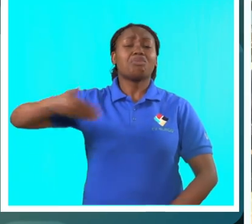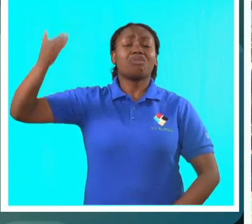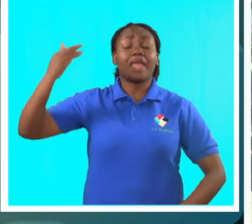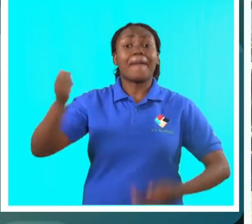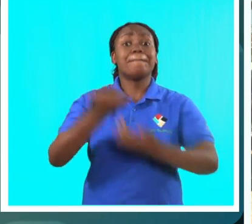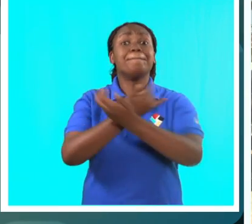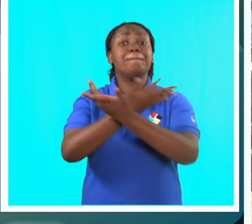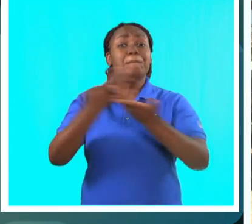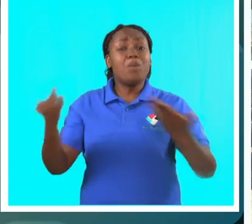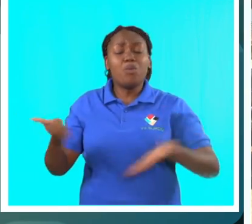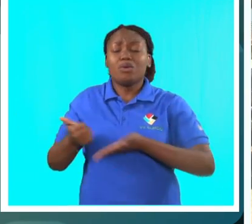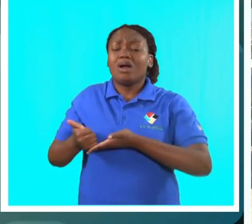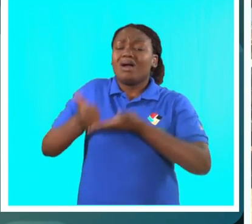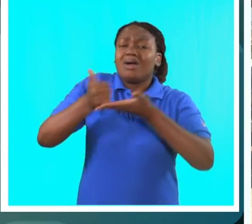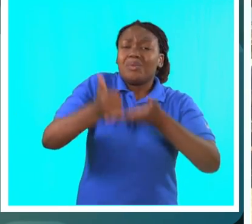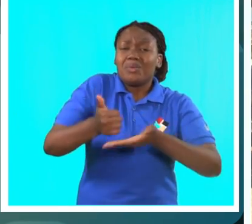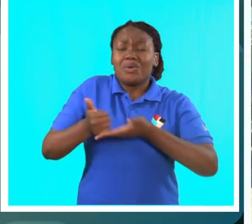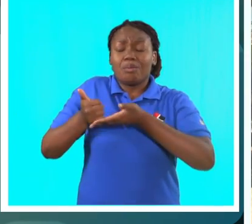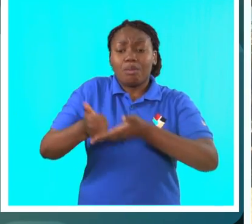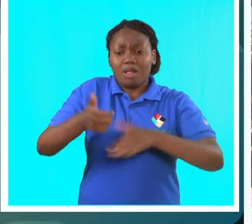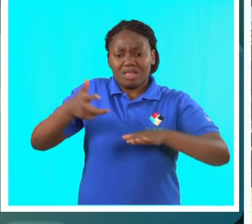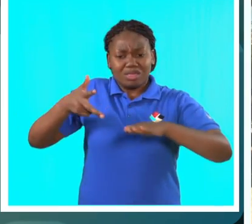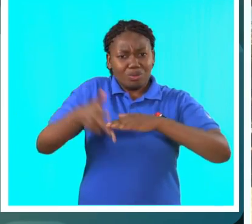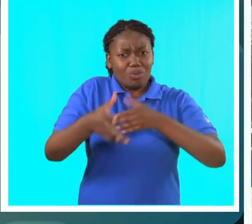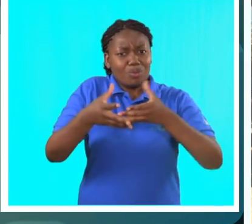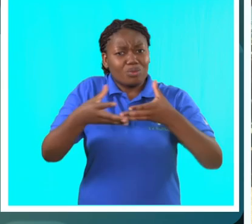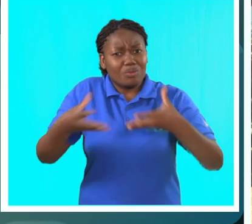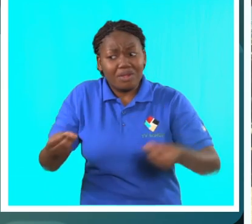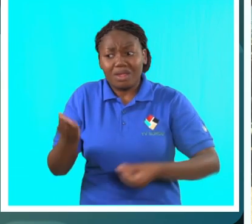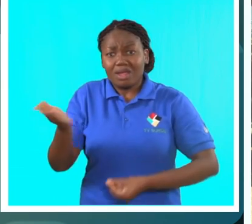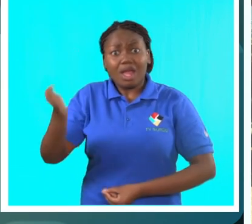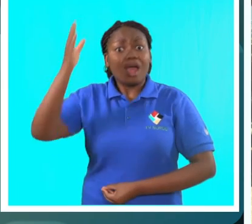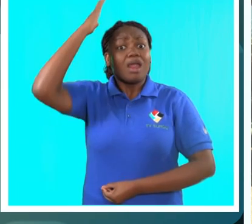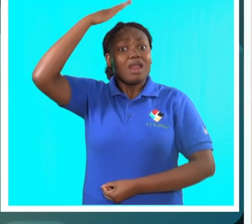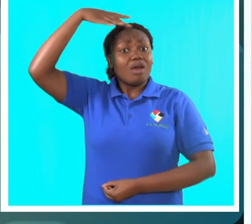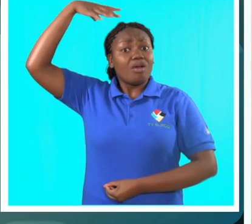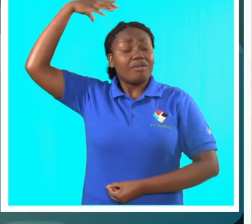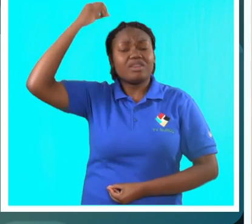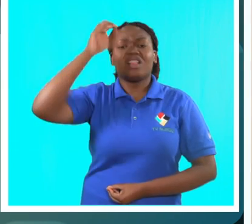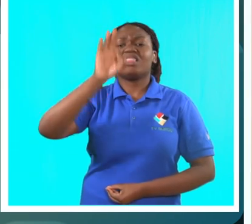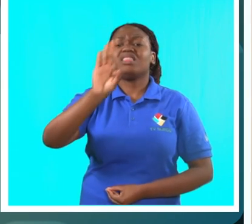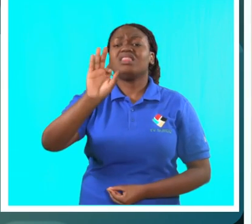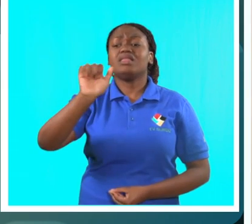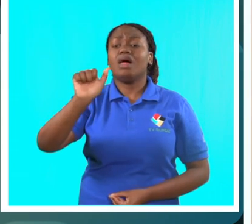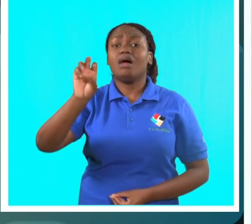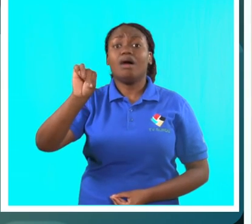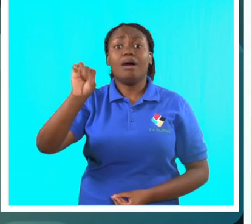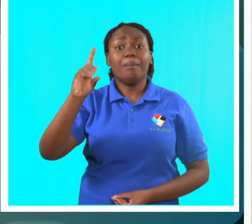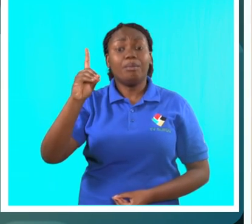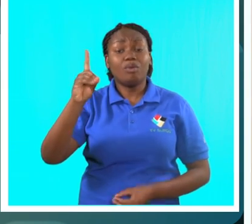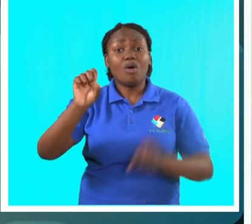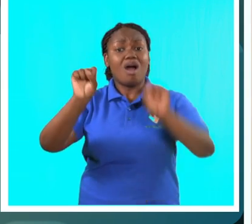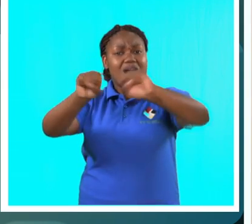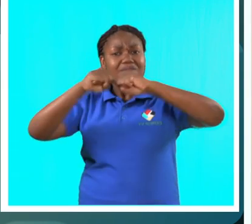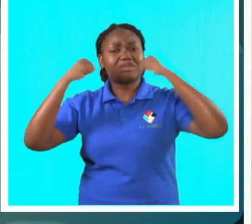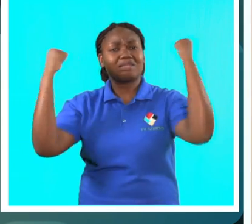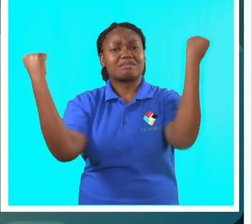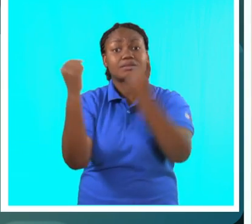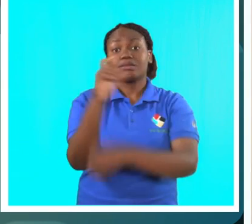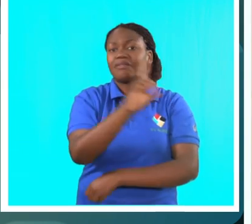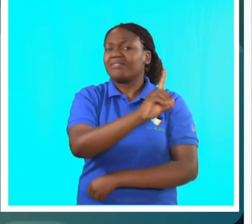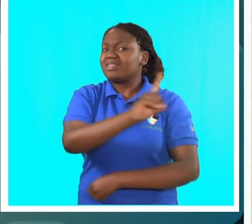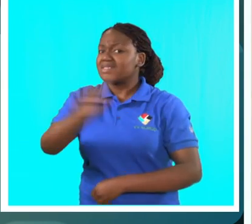passageiros cantol ponja do Fórum das associações dos deficientes de Moçambique diz que o problema do